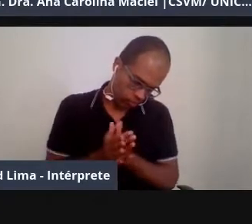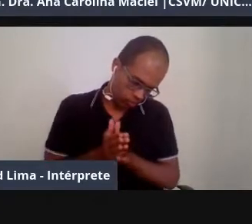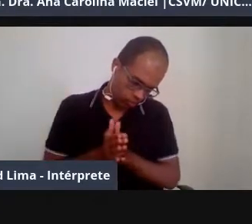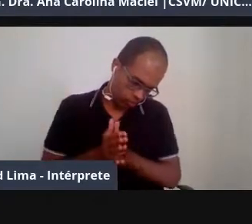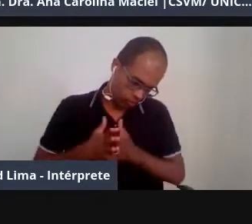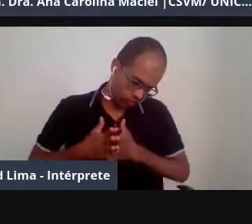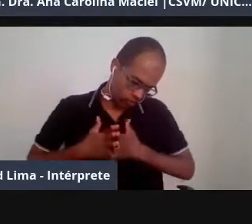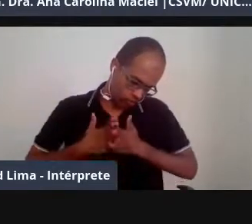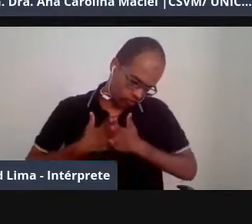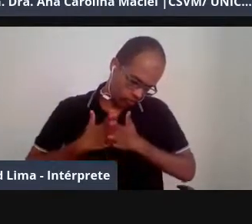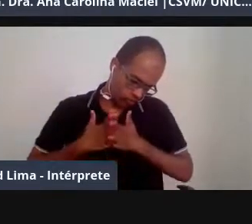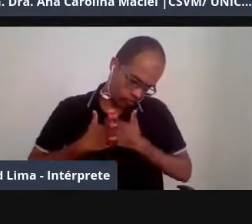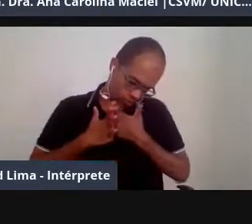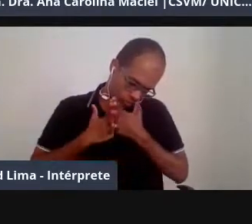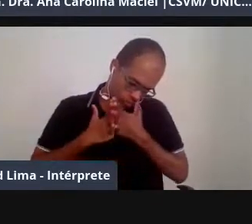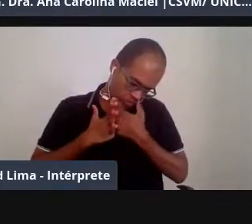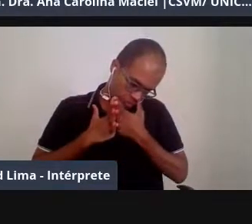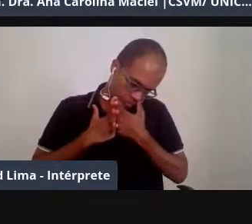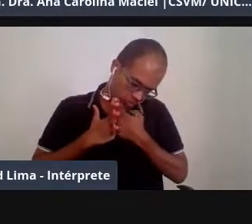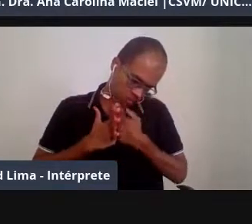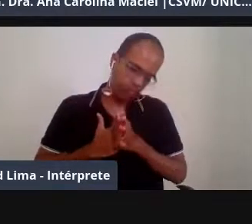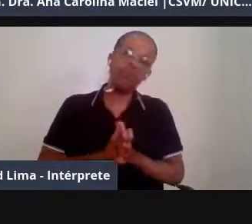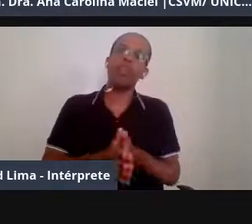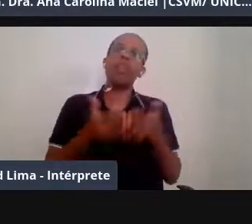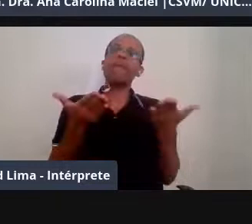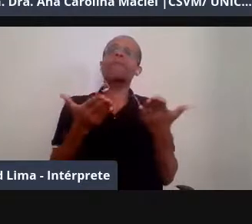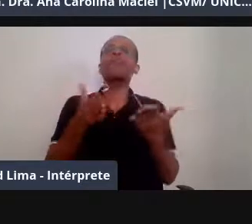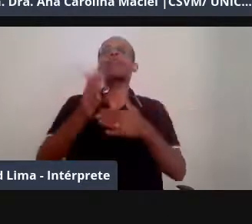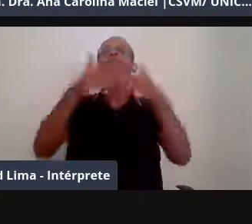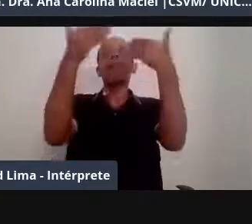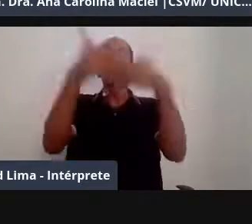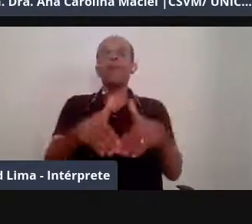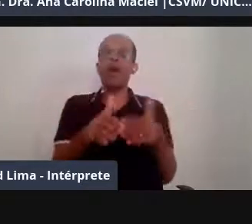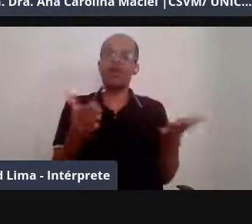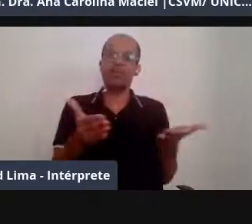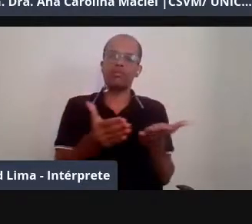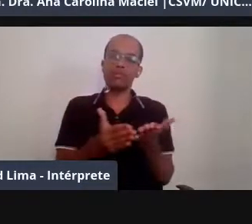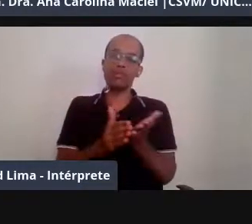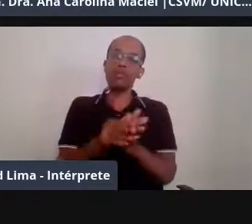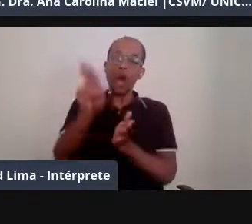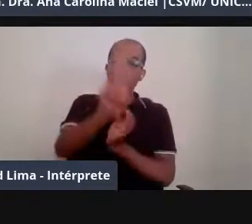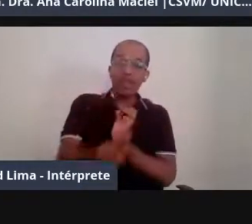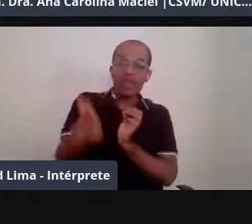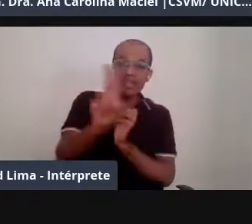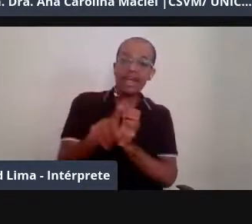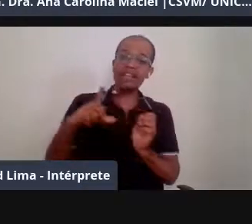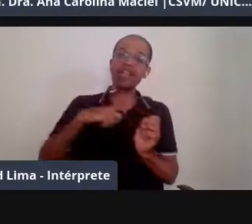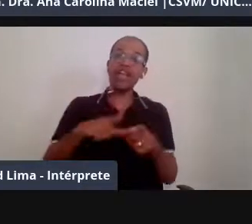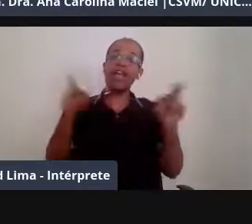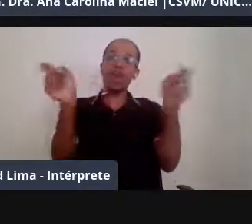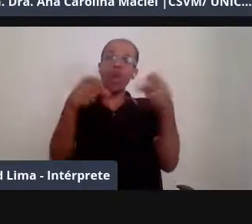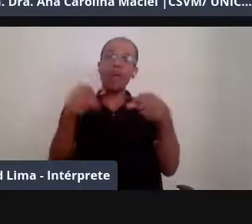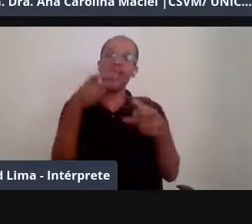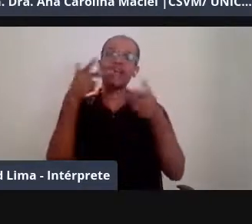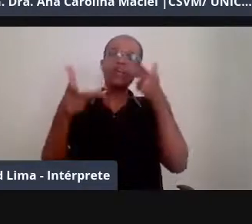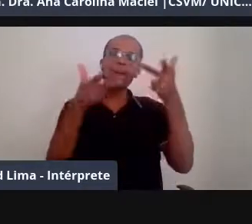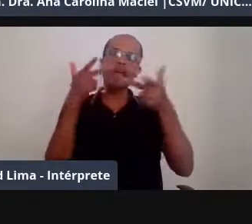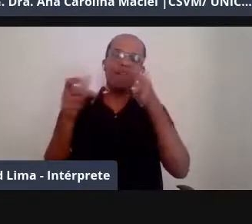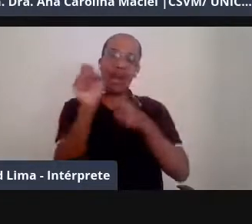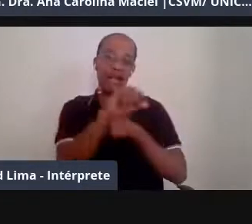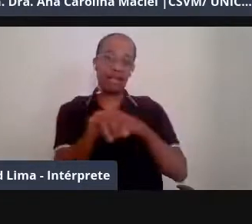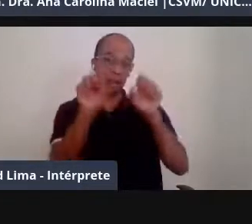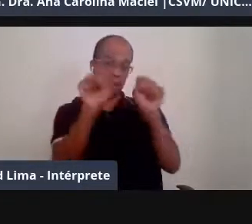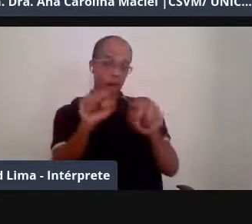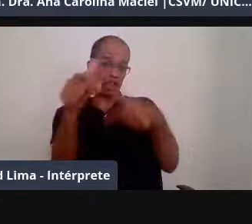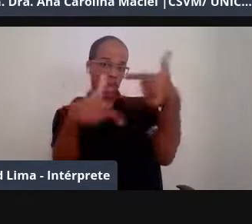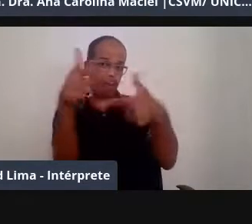ela também pode fazer um edital à parte, para fazer uma prova à parte. A universidade tem competência para dizer se a pessoa pode trabalhar como